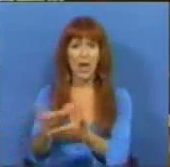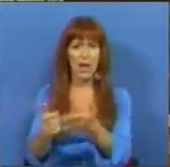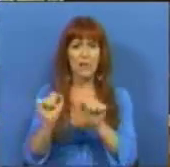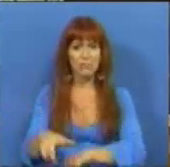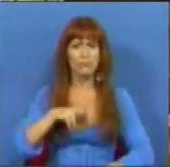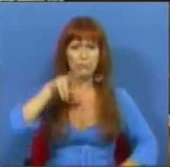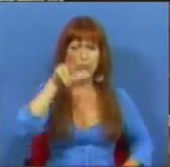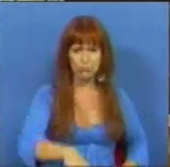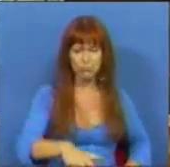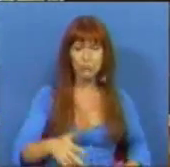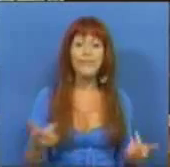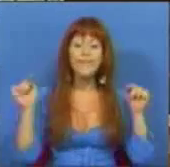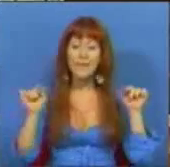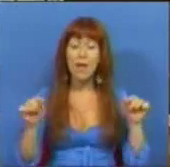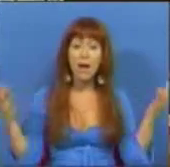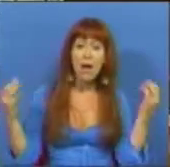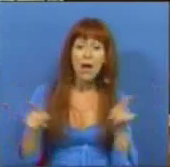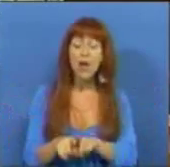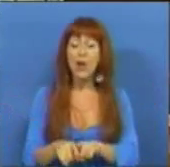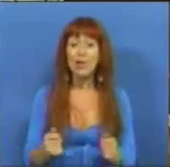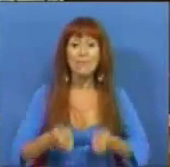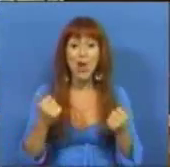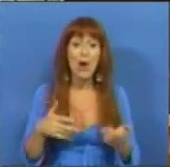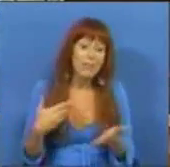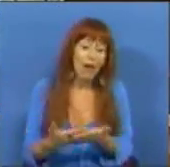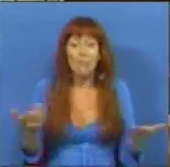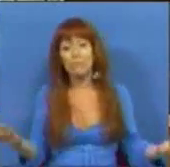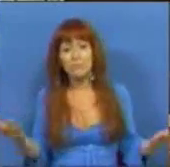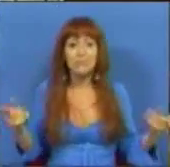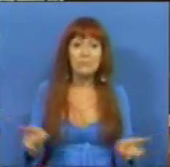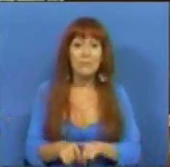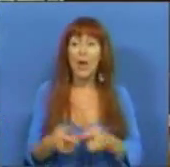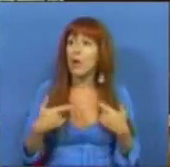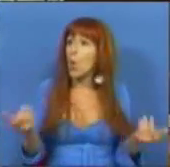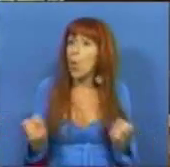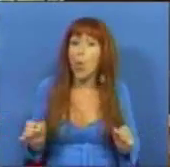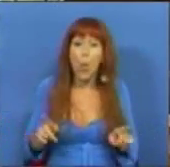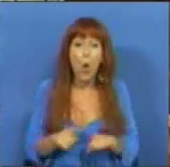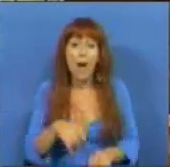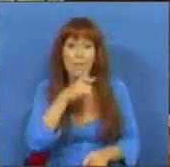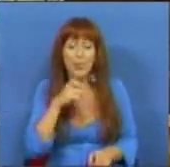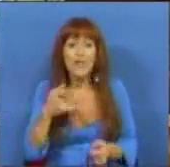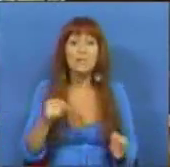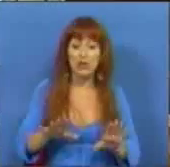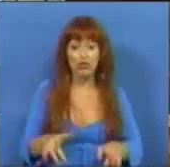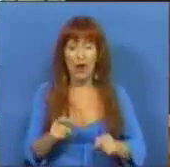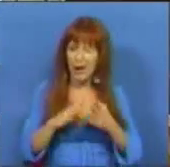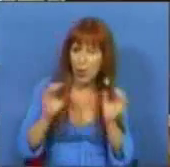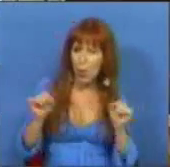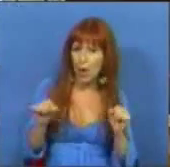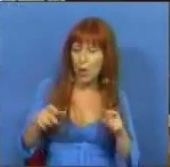economia portuguesa. É certo que não ficamos melhor servidos com o que não está nessa promessa, mas já está neste